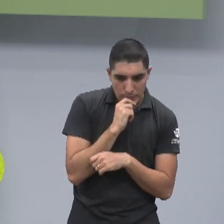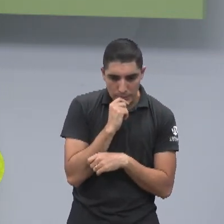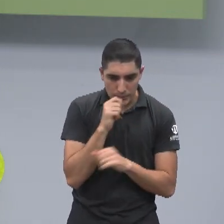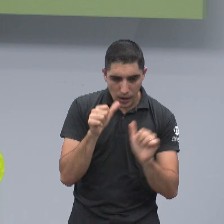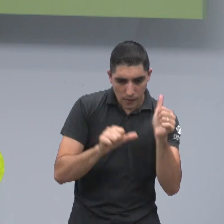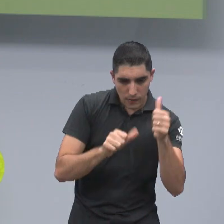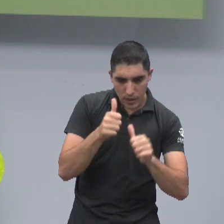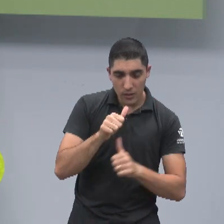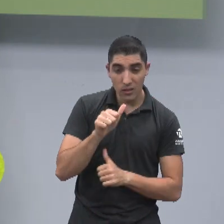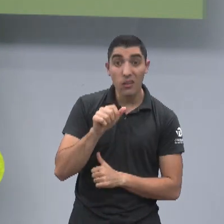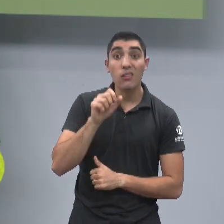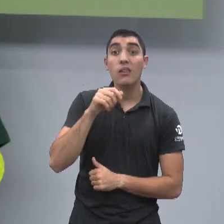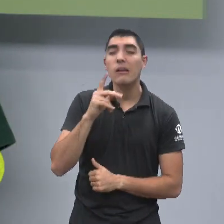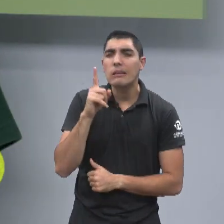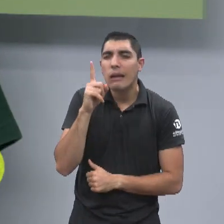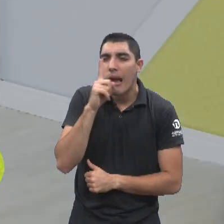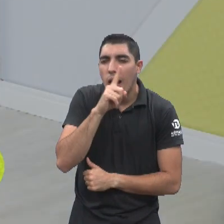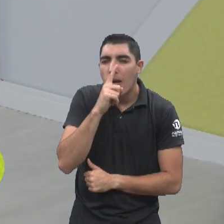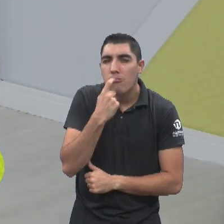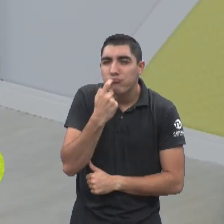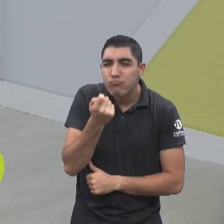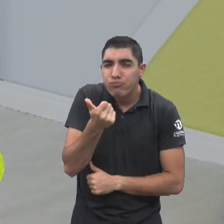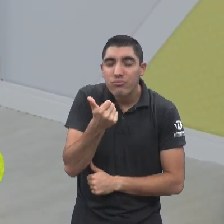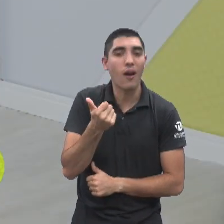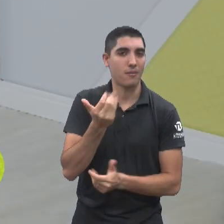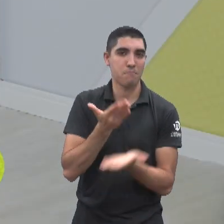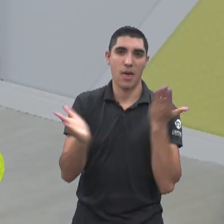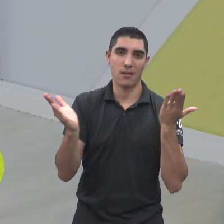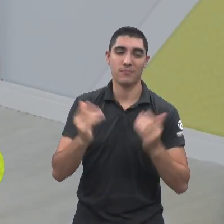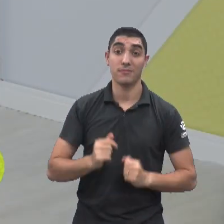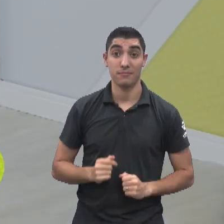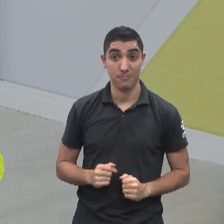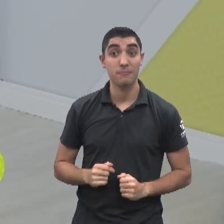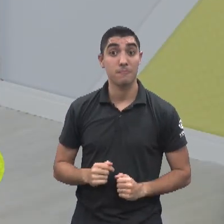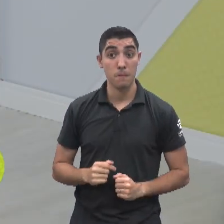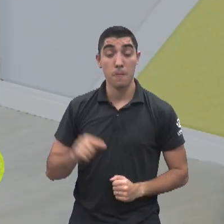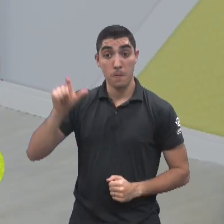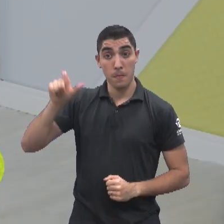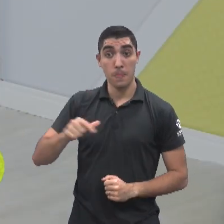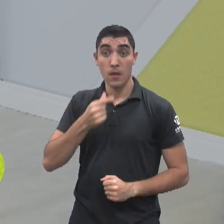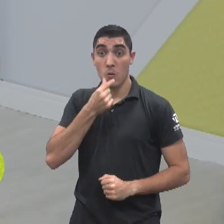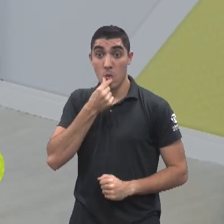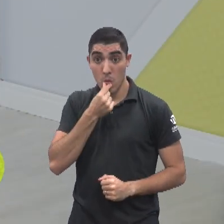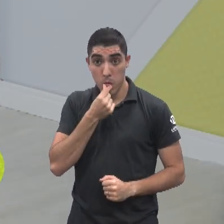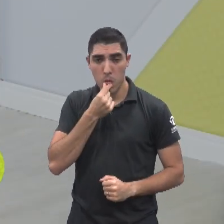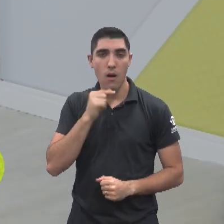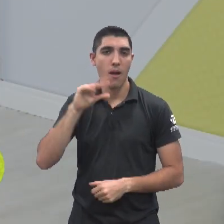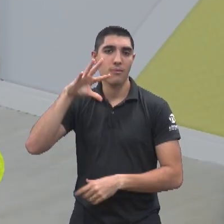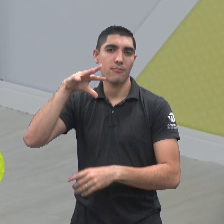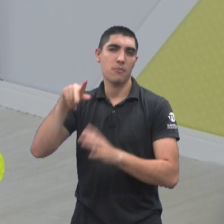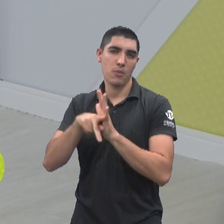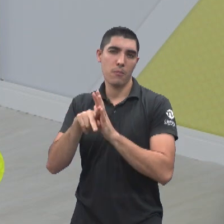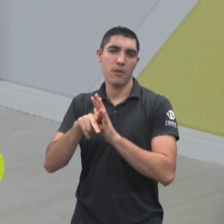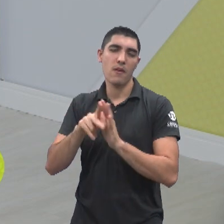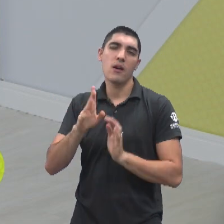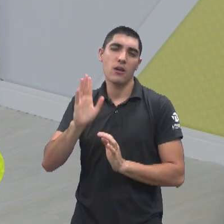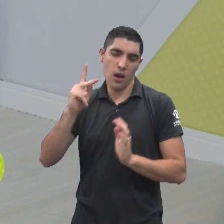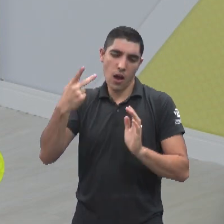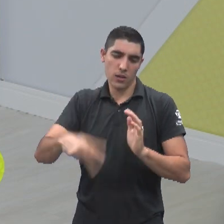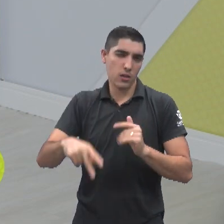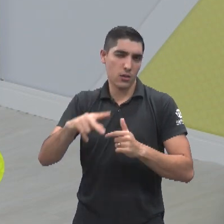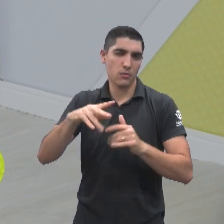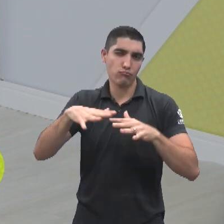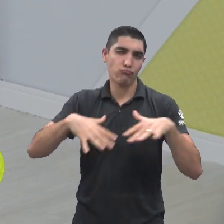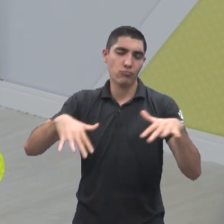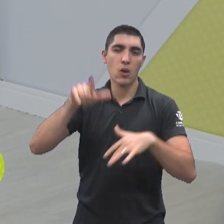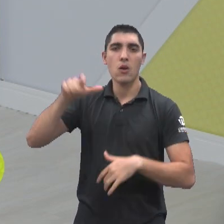menos vai sair com a classificação. E a arbitragem do jogo vai ser, entre aspas, caseira, vai ser de Guaratinguetá. O Vinícius